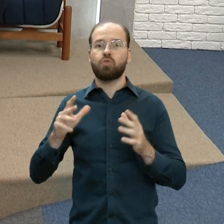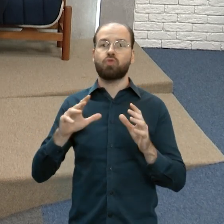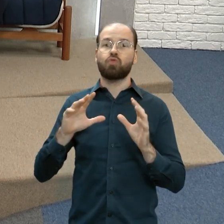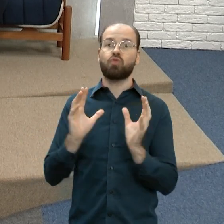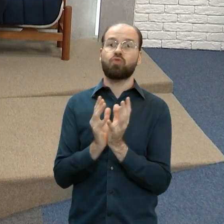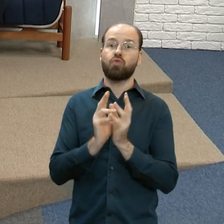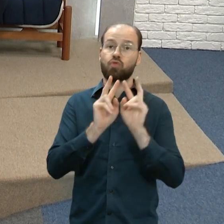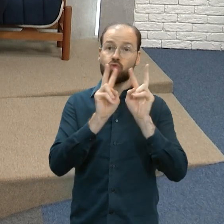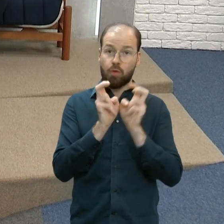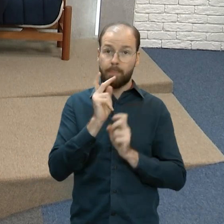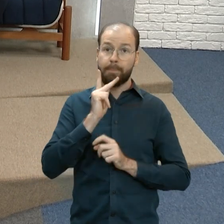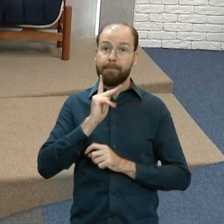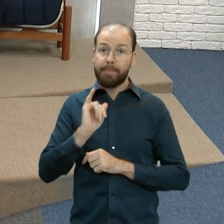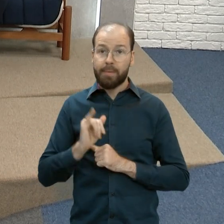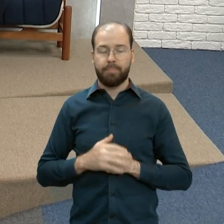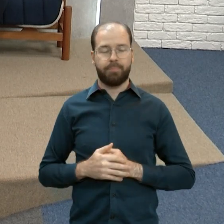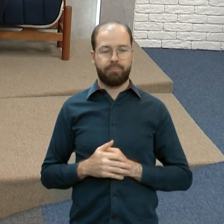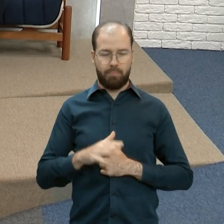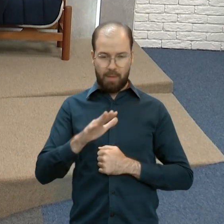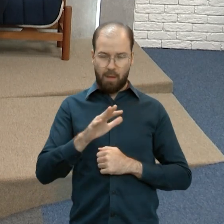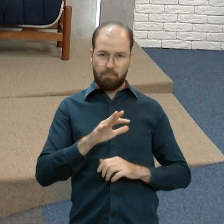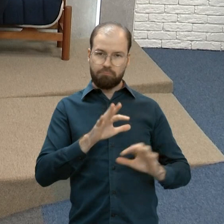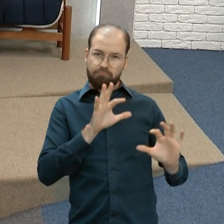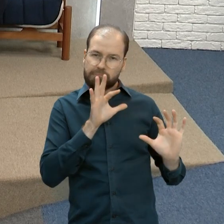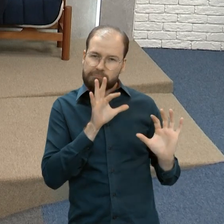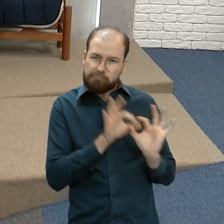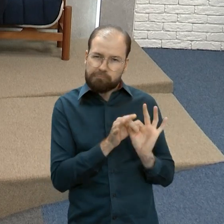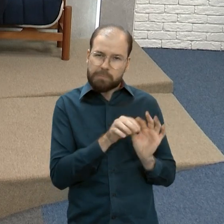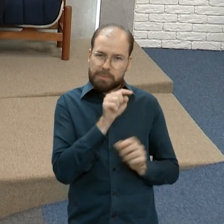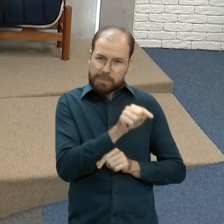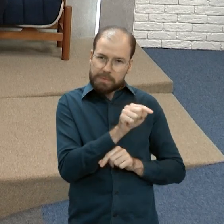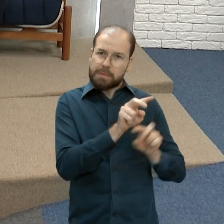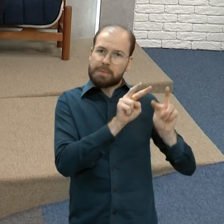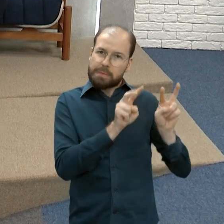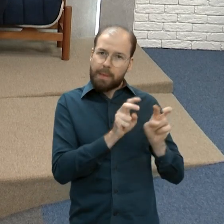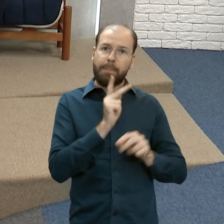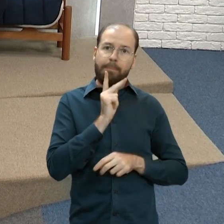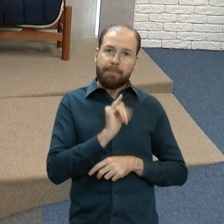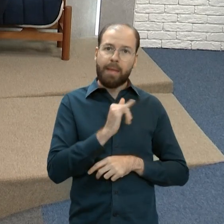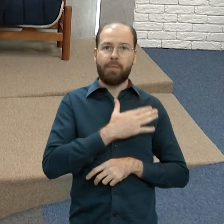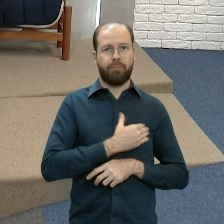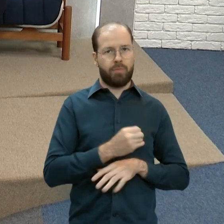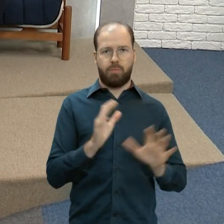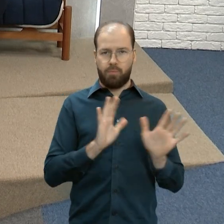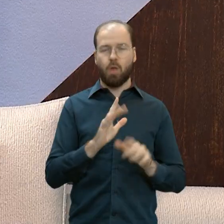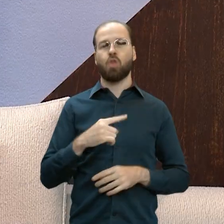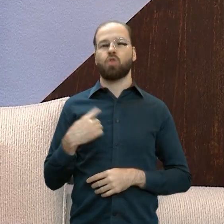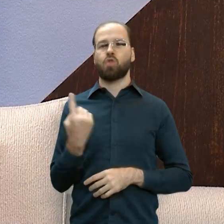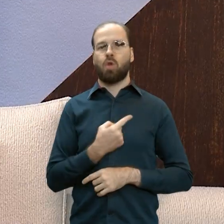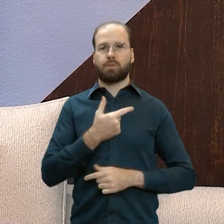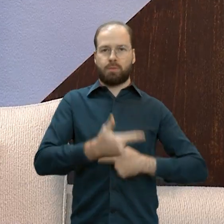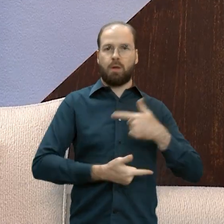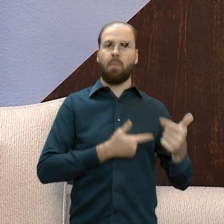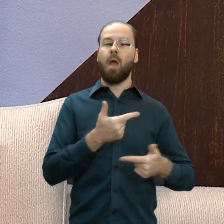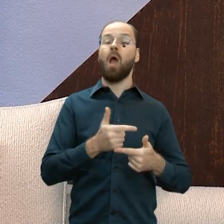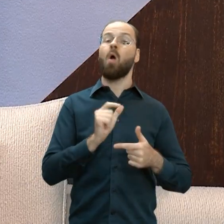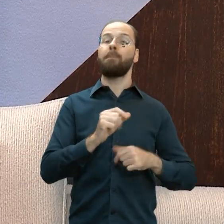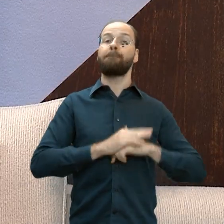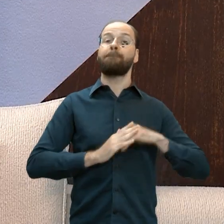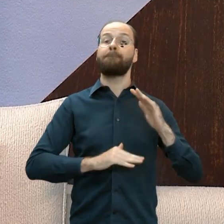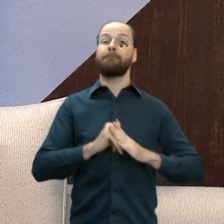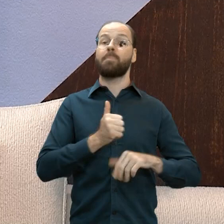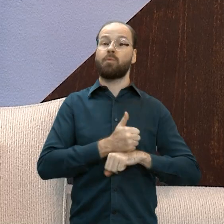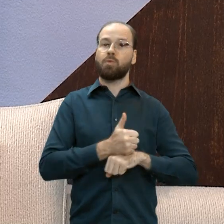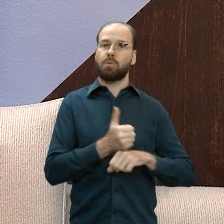e filhos, não, mas nossa realização profissional é toda ela voltada para a formação humana, então, de um